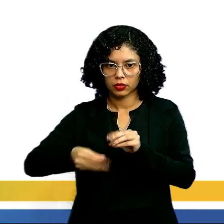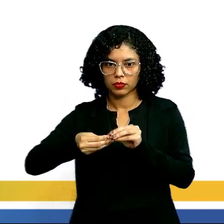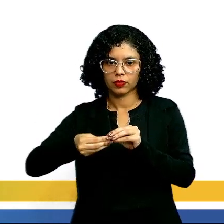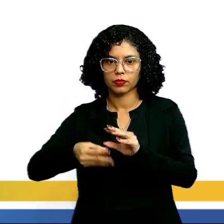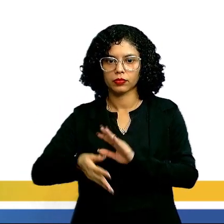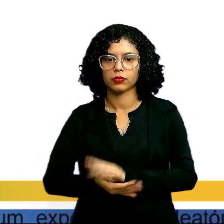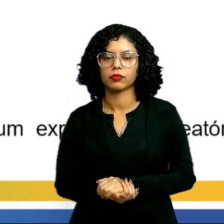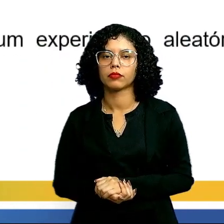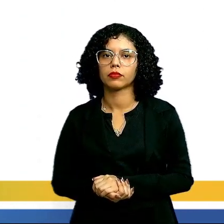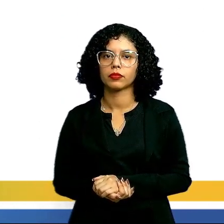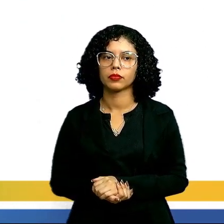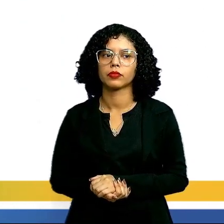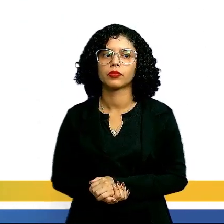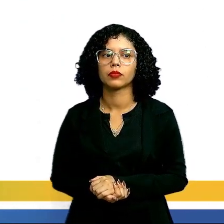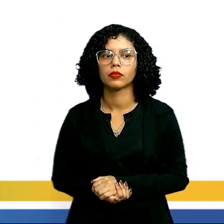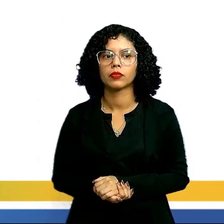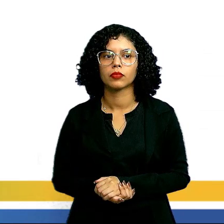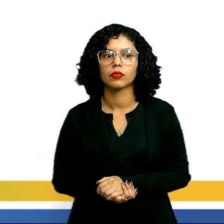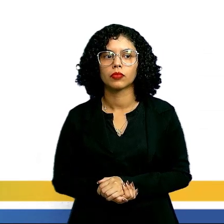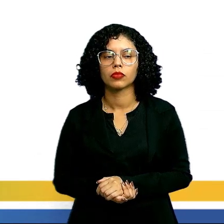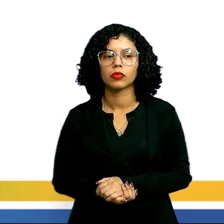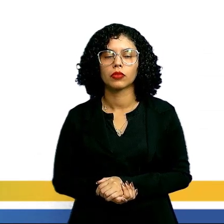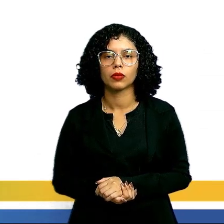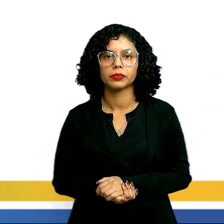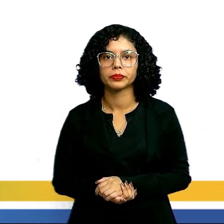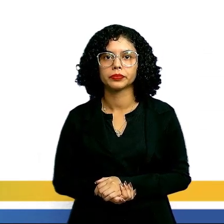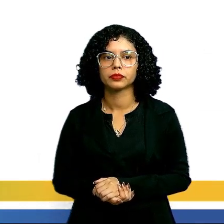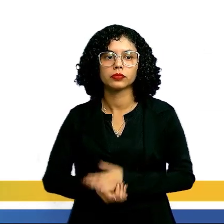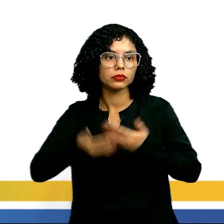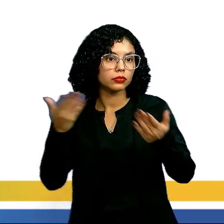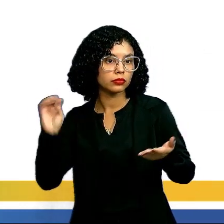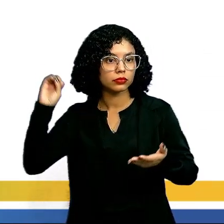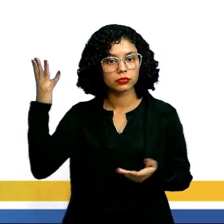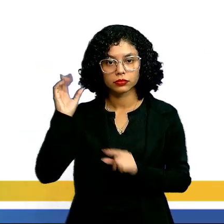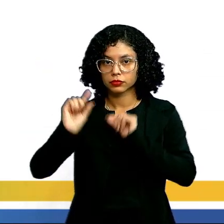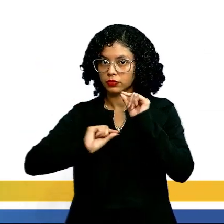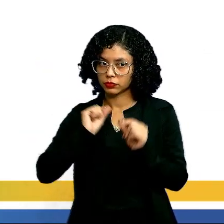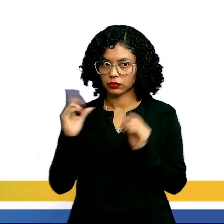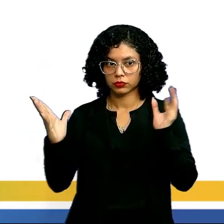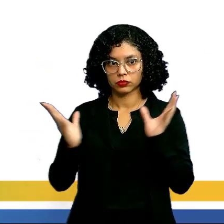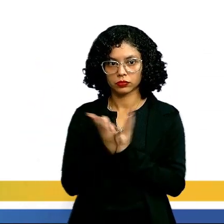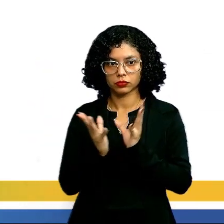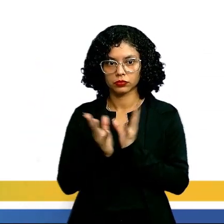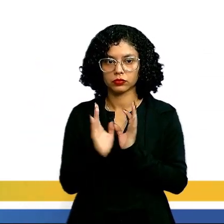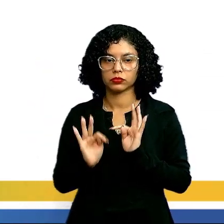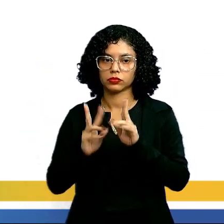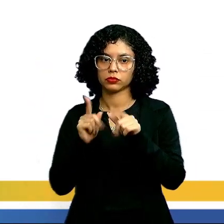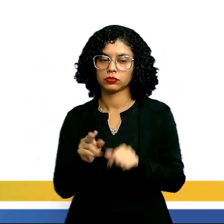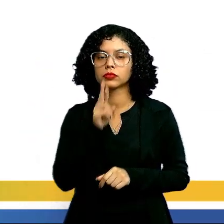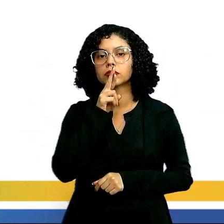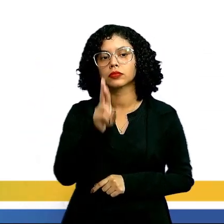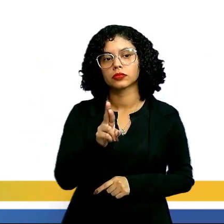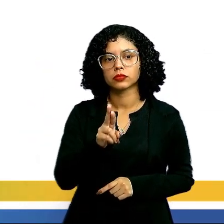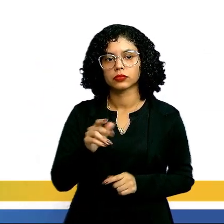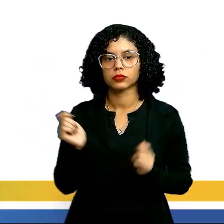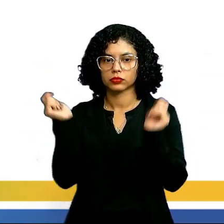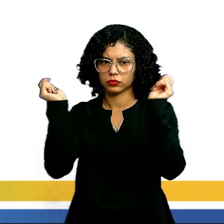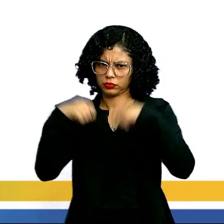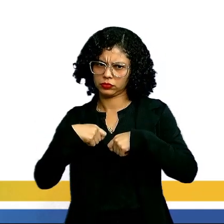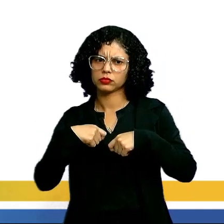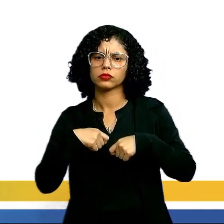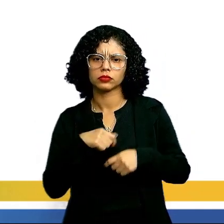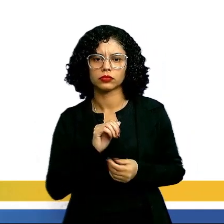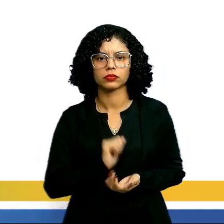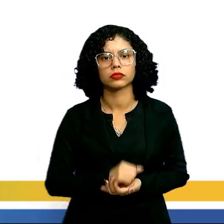complexo. Por sua vez, ao conjunto de todos